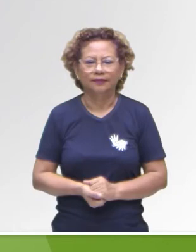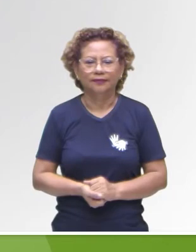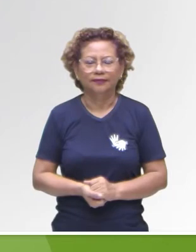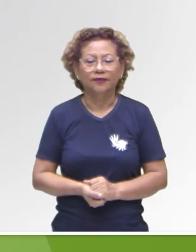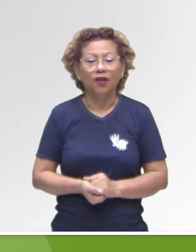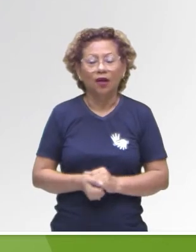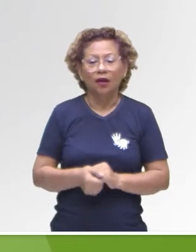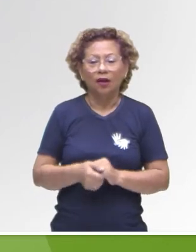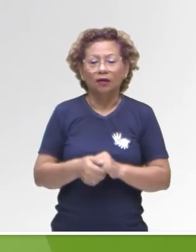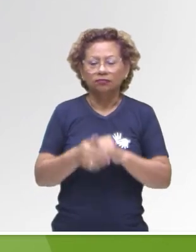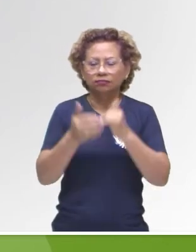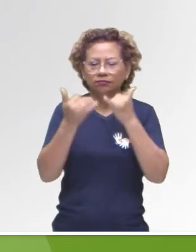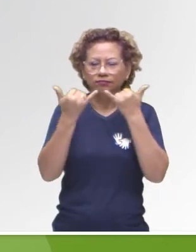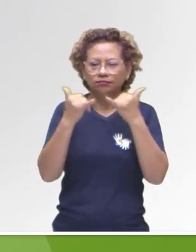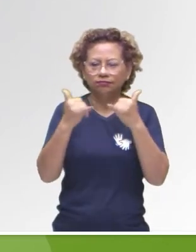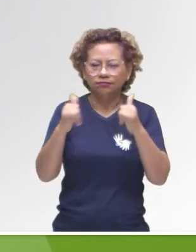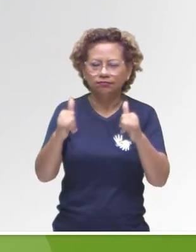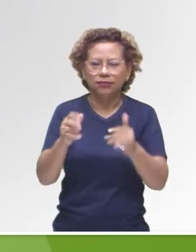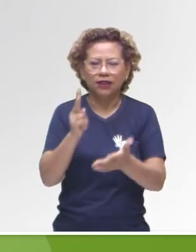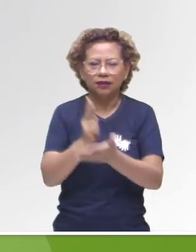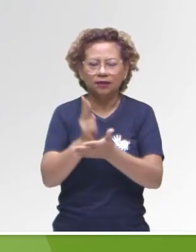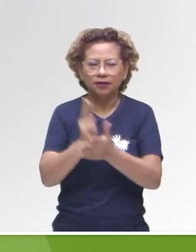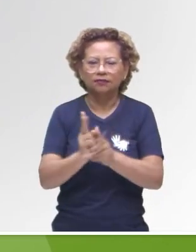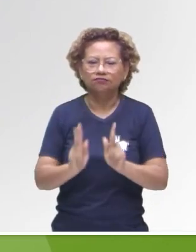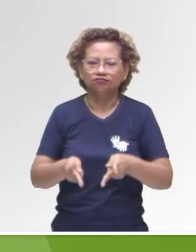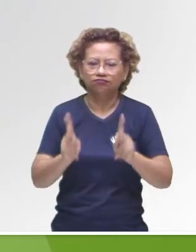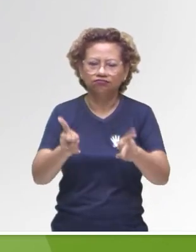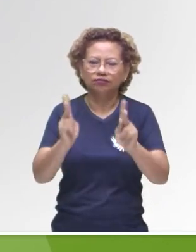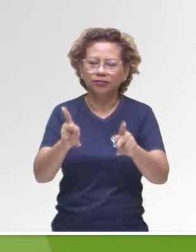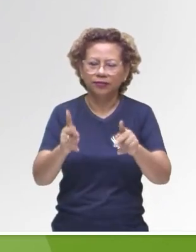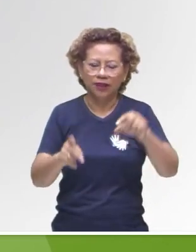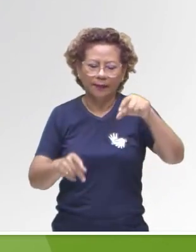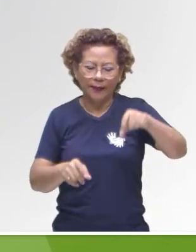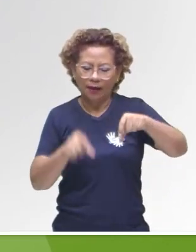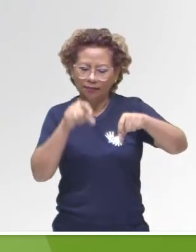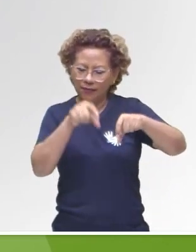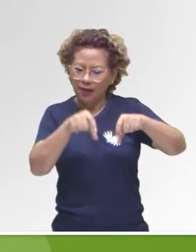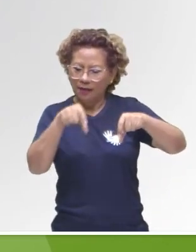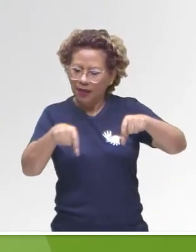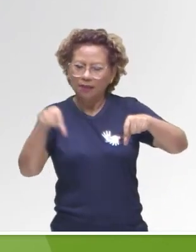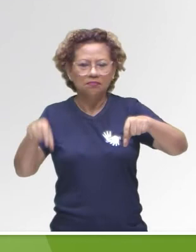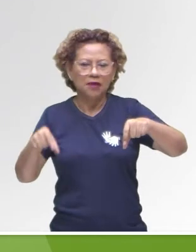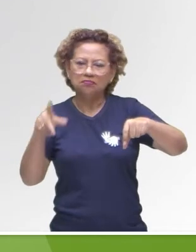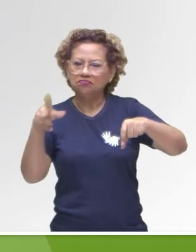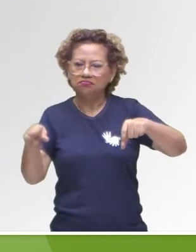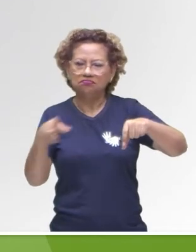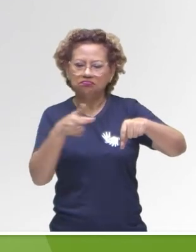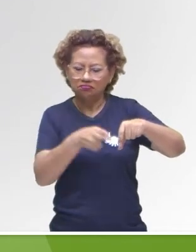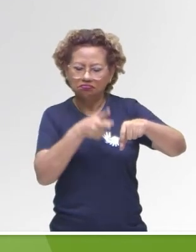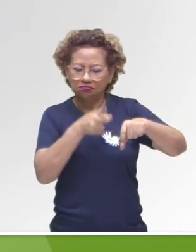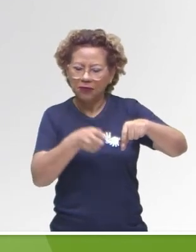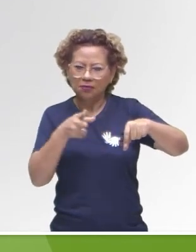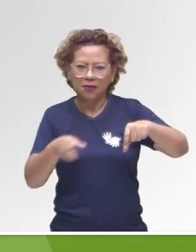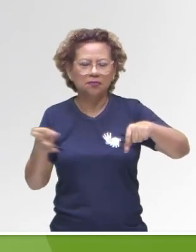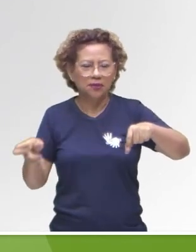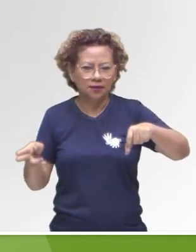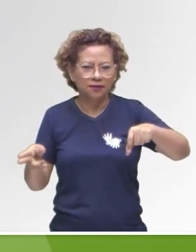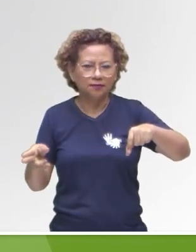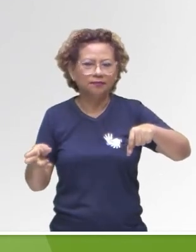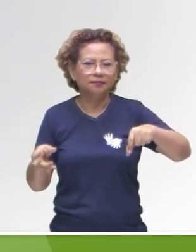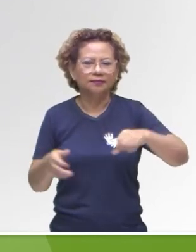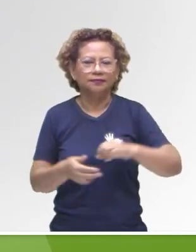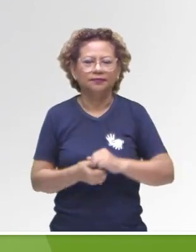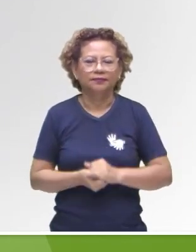é sempre constante para cada capacitor, que é a segunda característica, nós encontramos essa expressão aqui, que